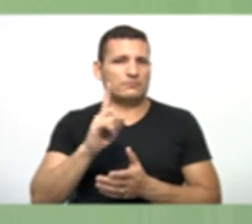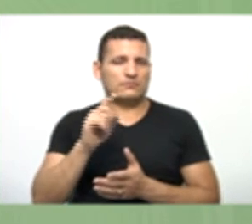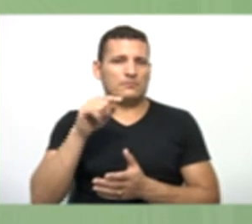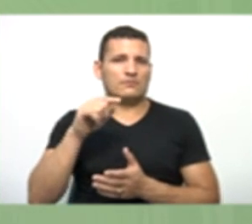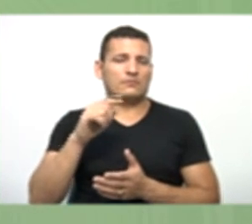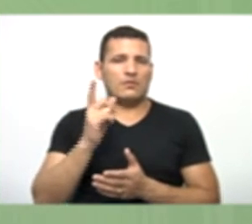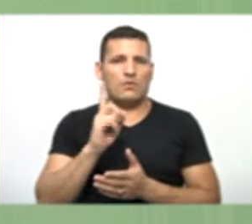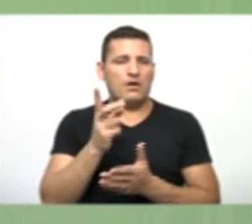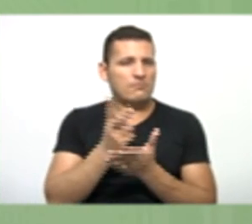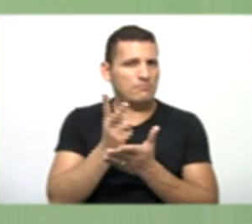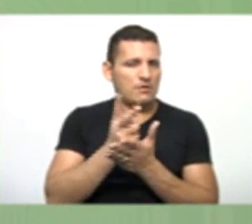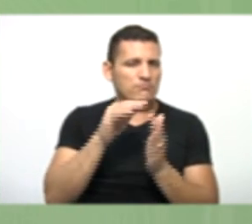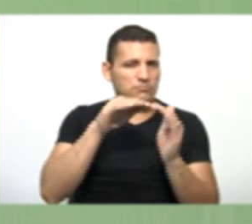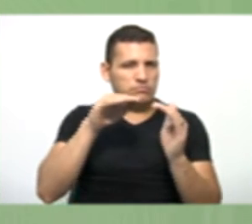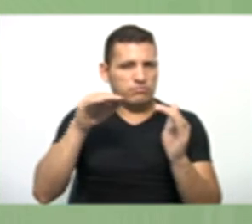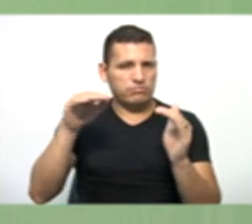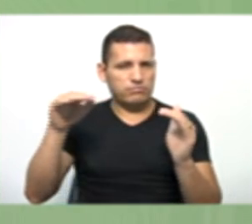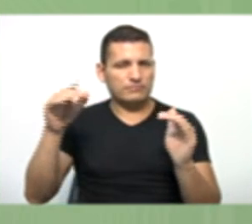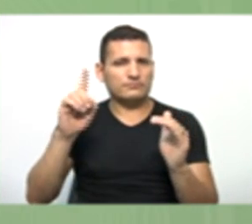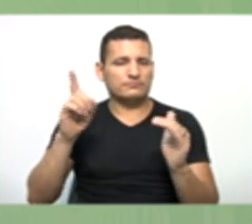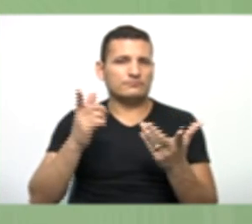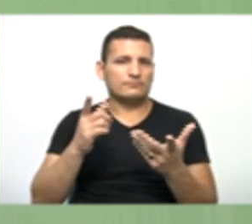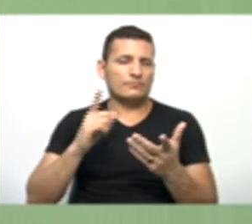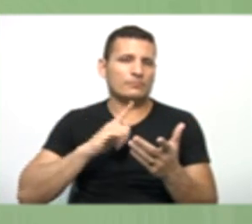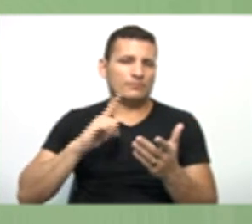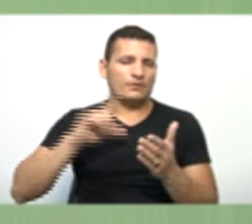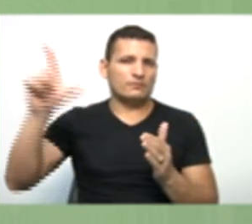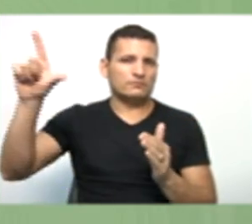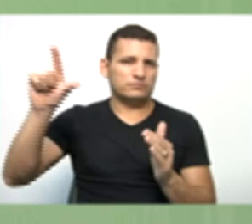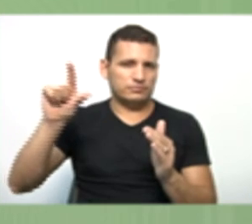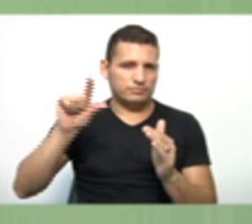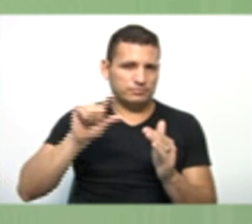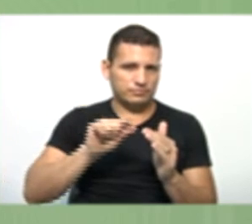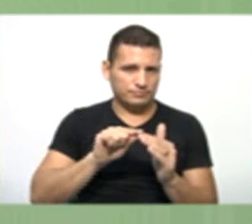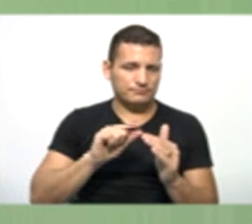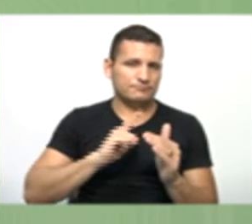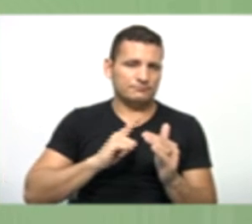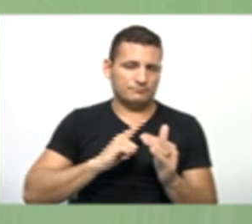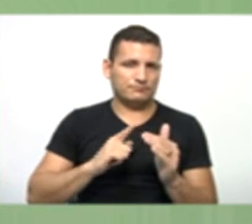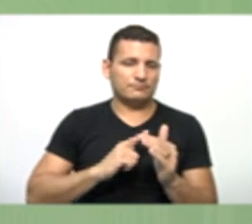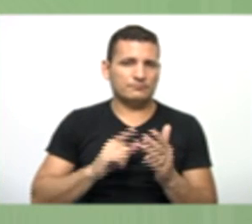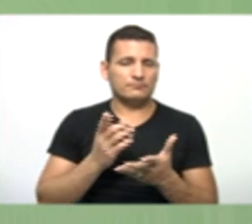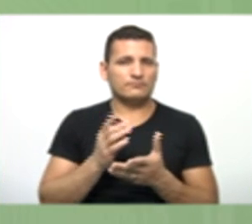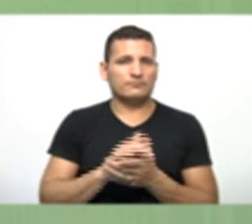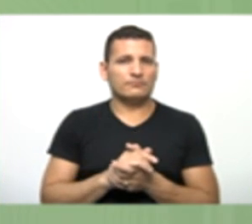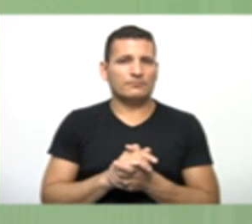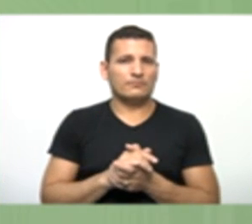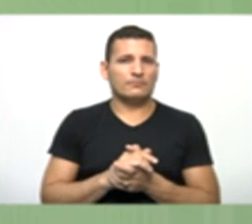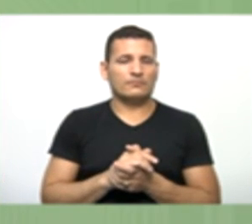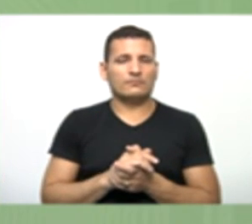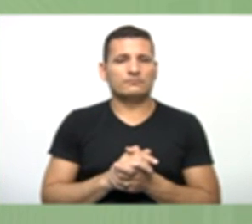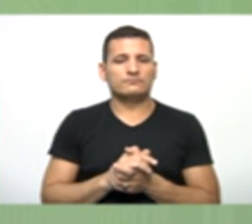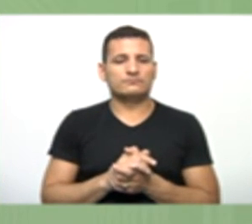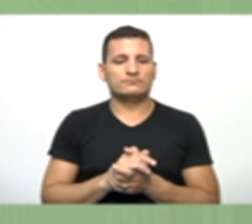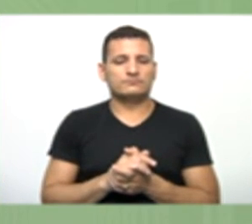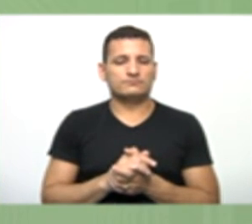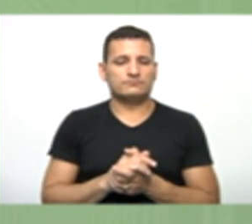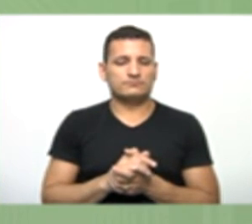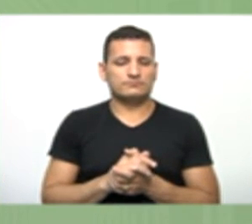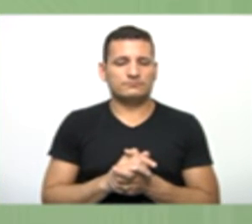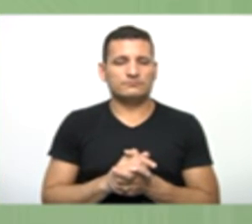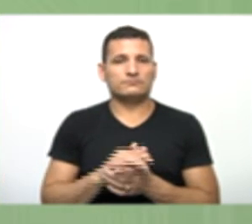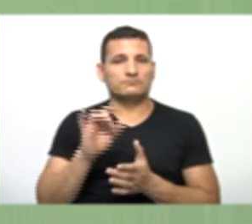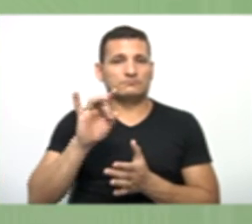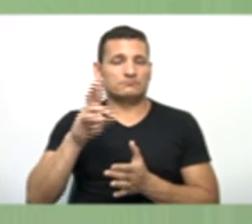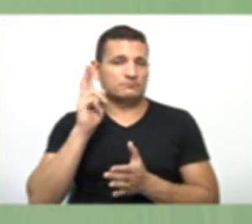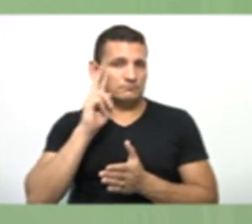não são constantes, os valores são decrescentes. O que é constante é o valor da amortização. Então, só